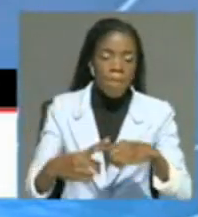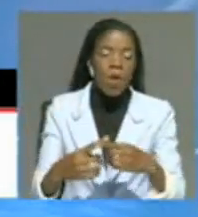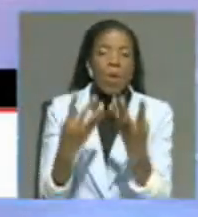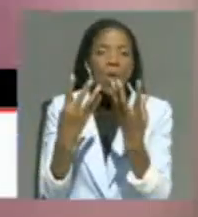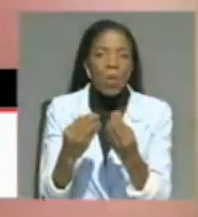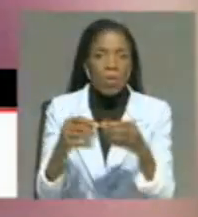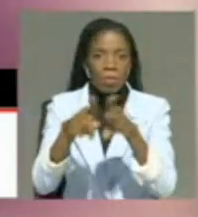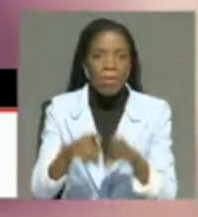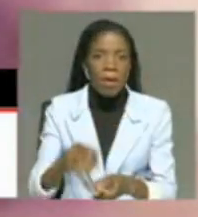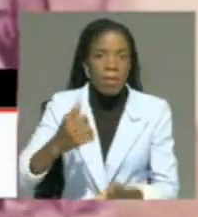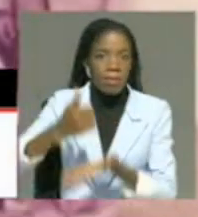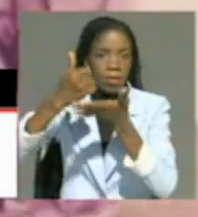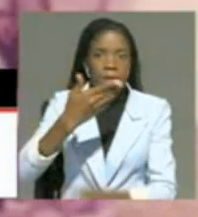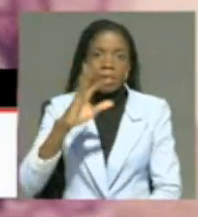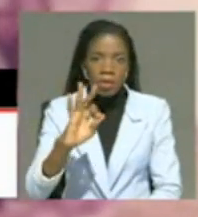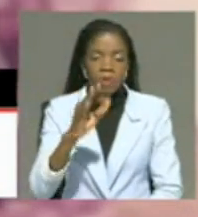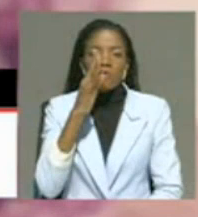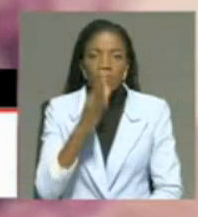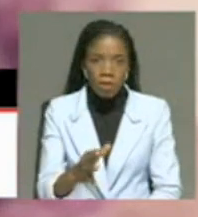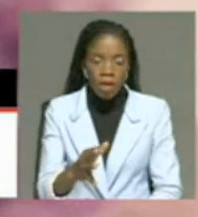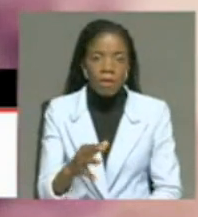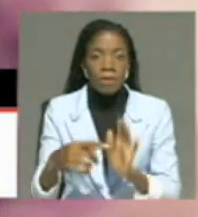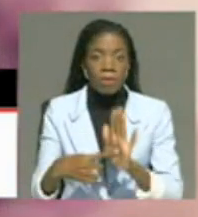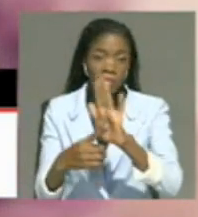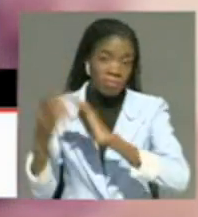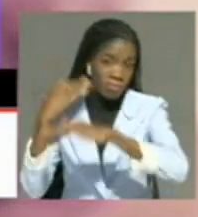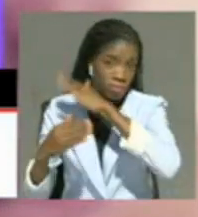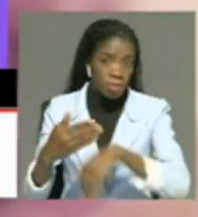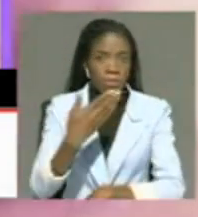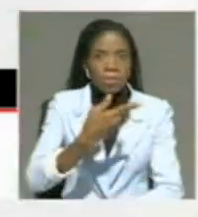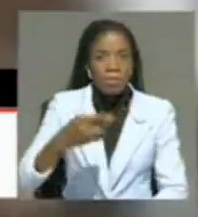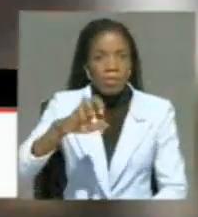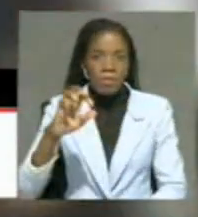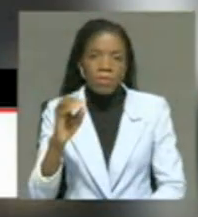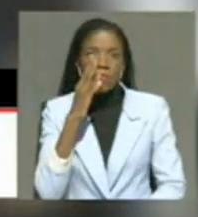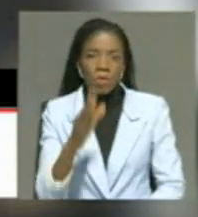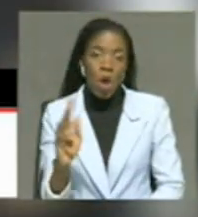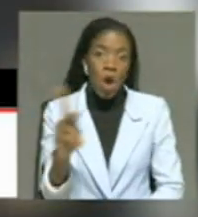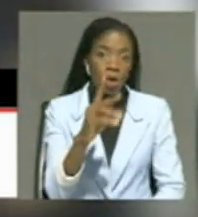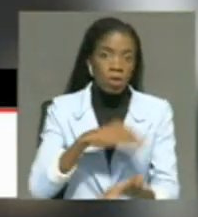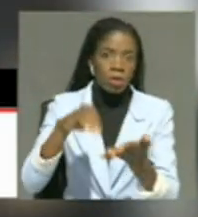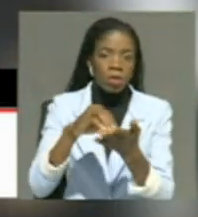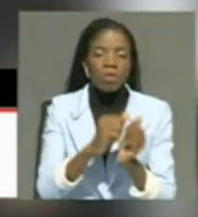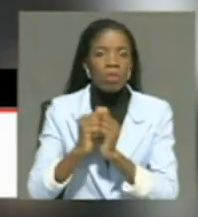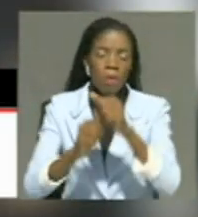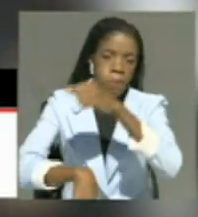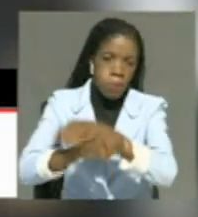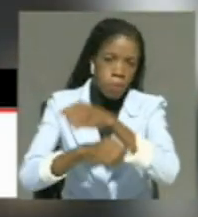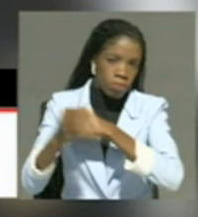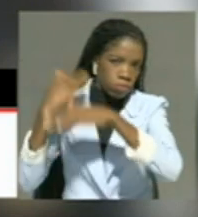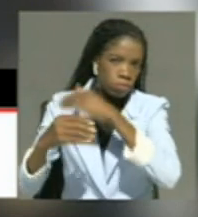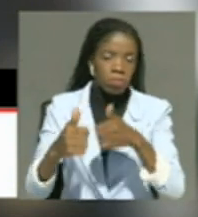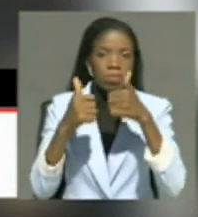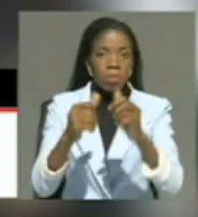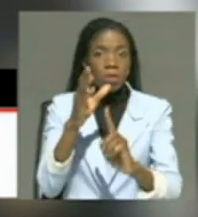troféus. A odisseia começou no início da década de 80 com outras jogadoras de renome na época,